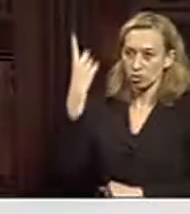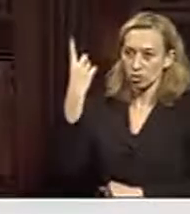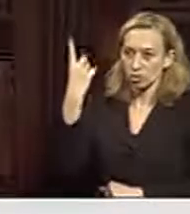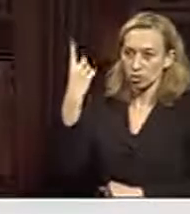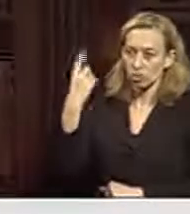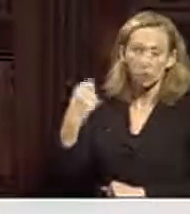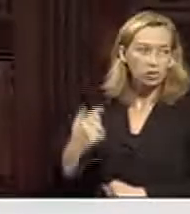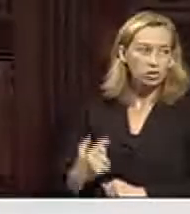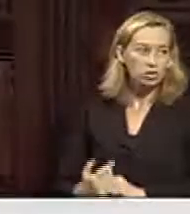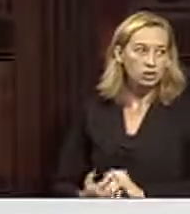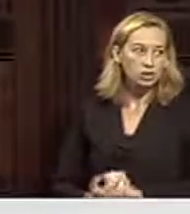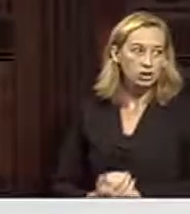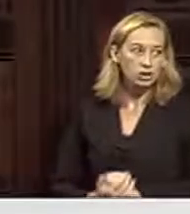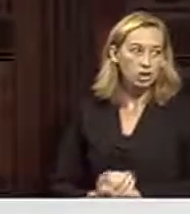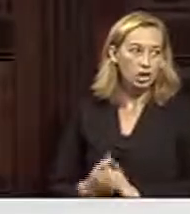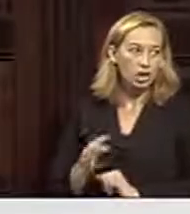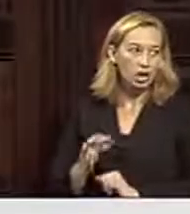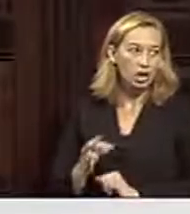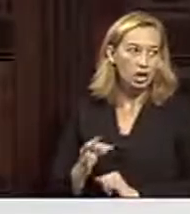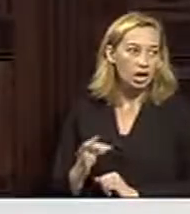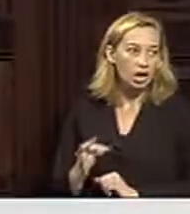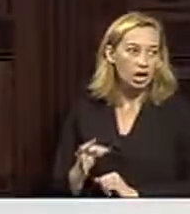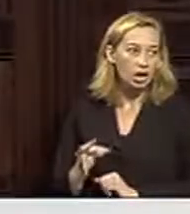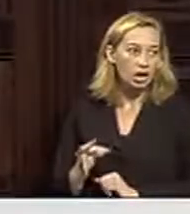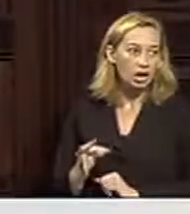pacientes morrem